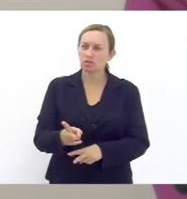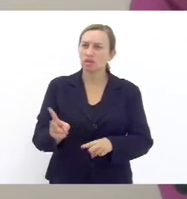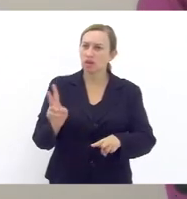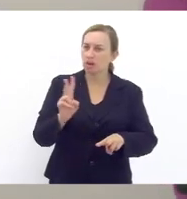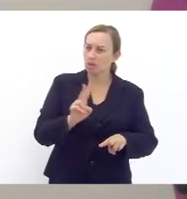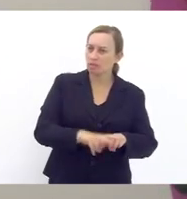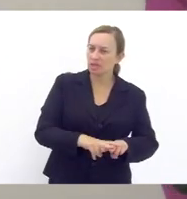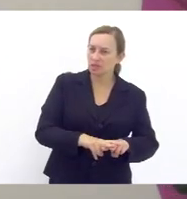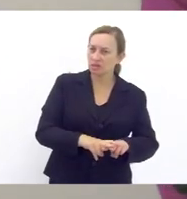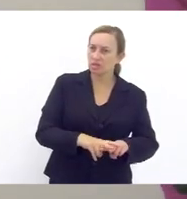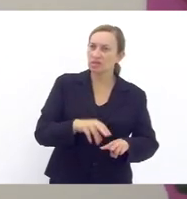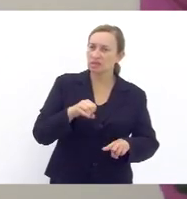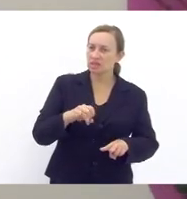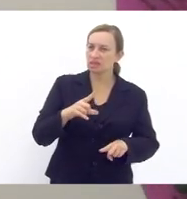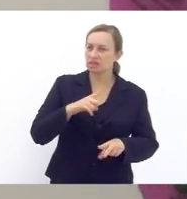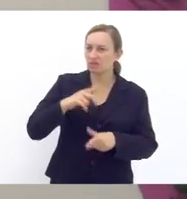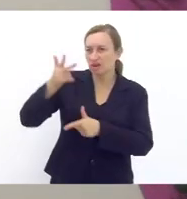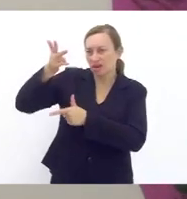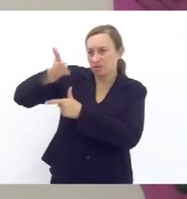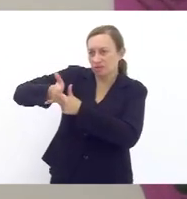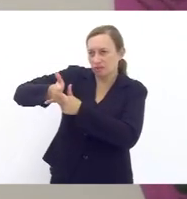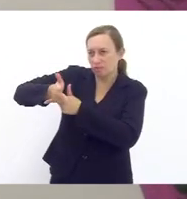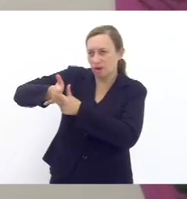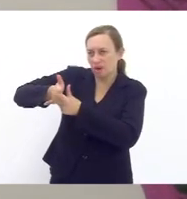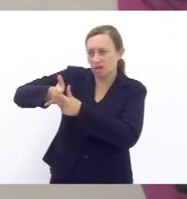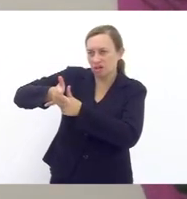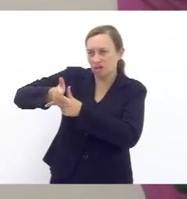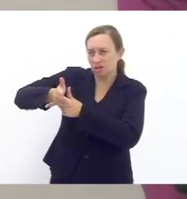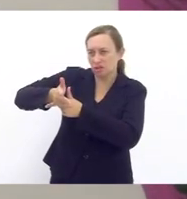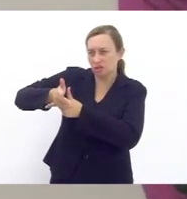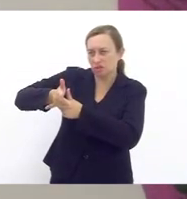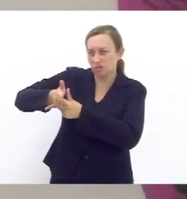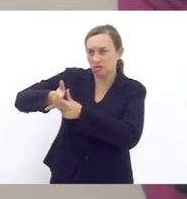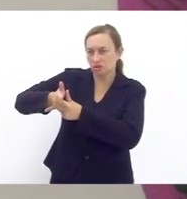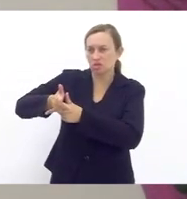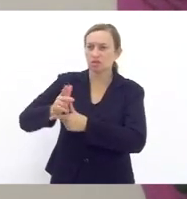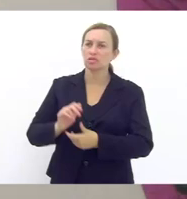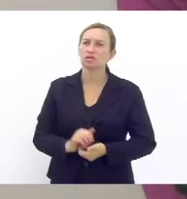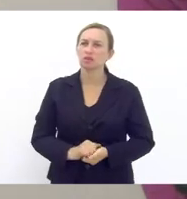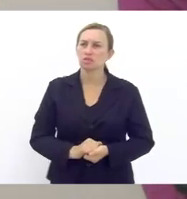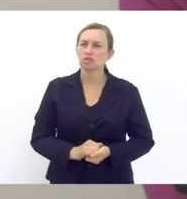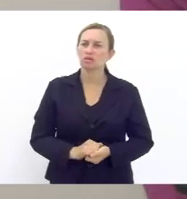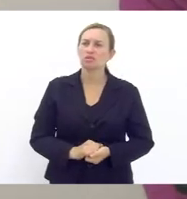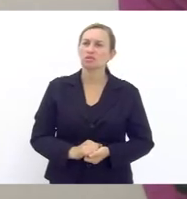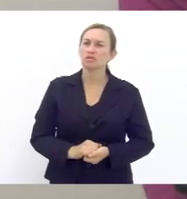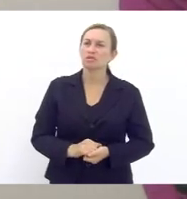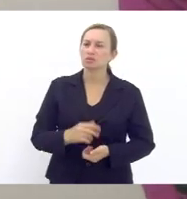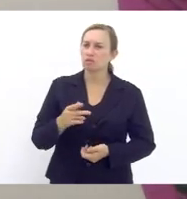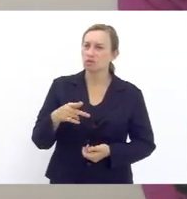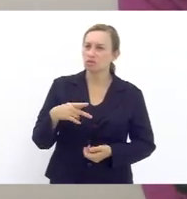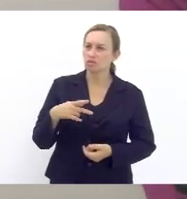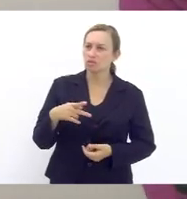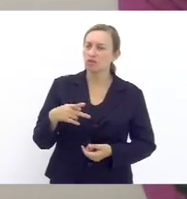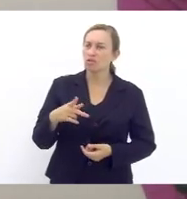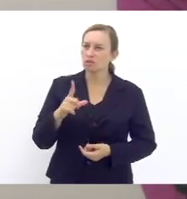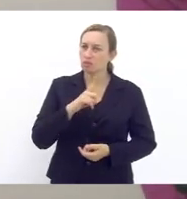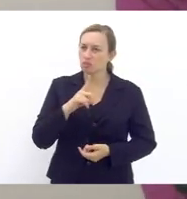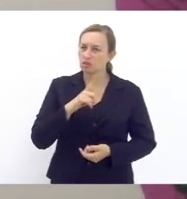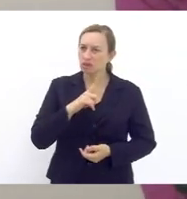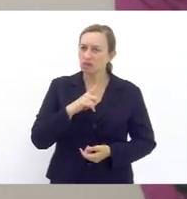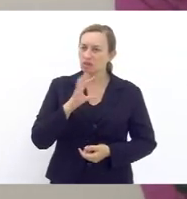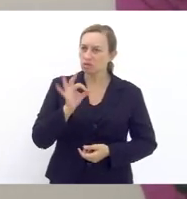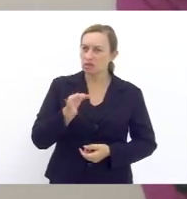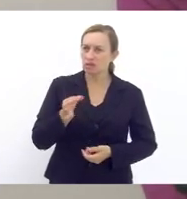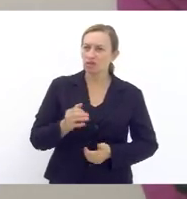em flagrante se entregue a filmagem do flagrante vamos dar o contraditório da forma correta